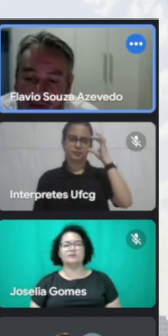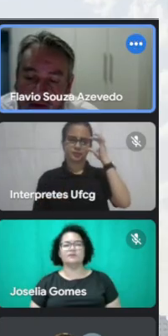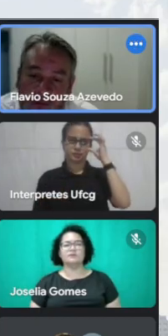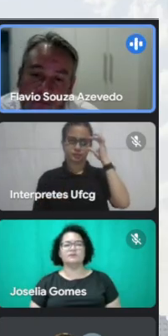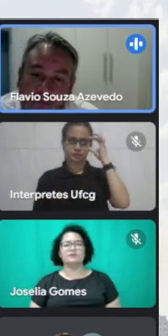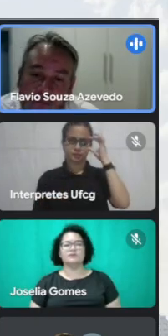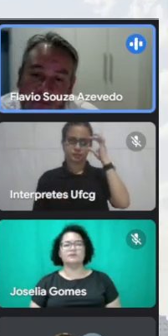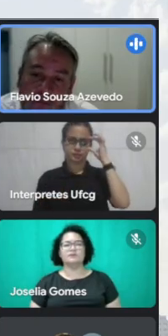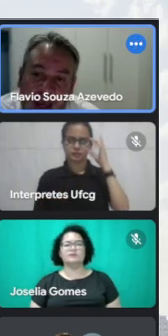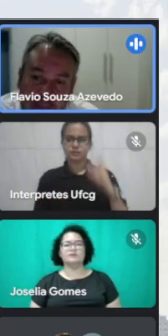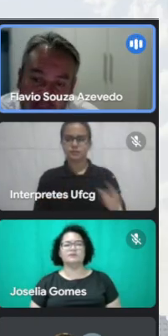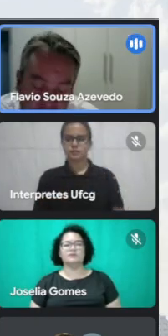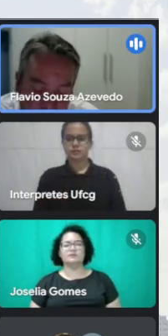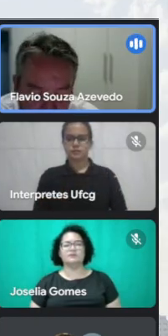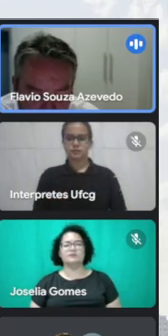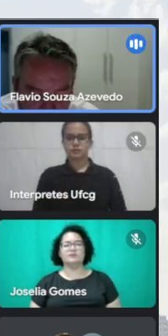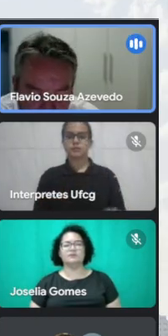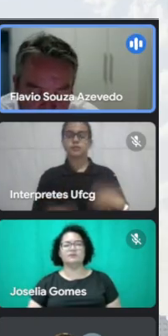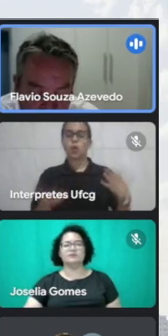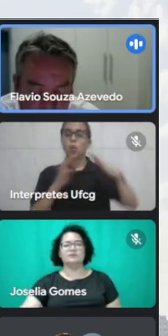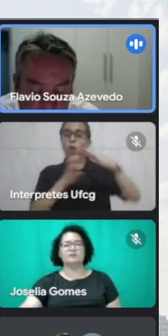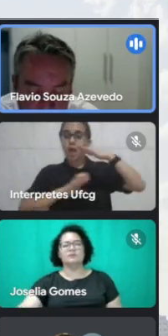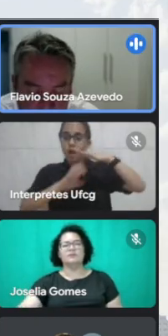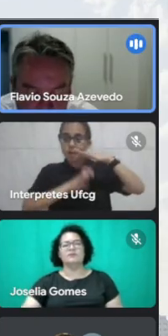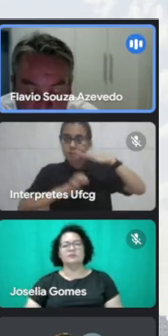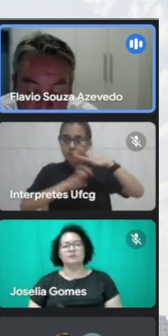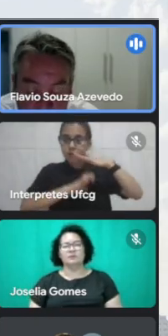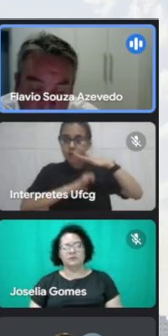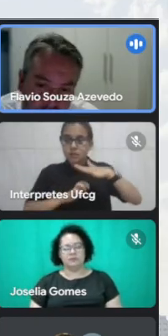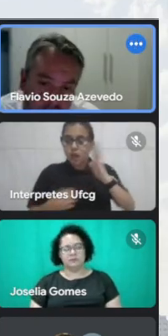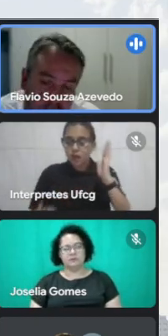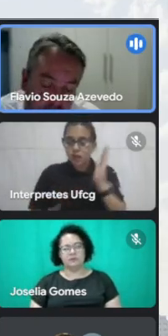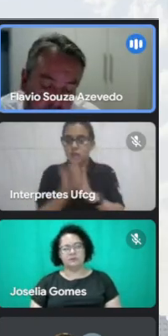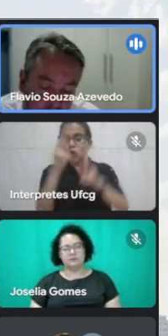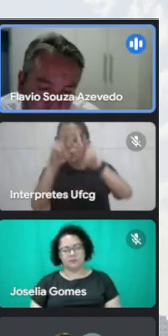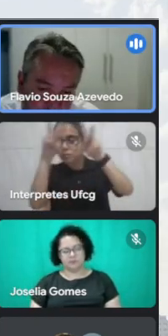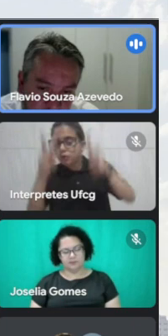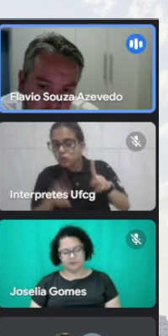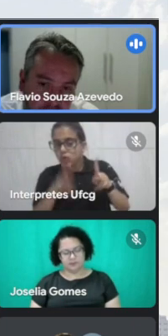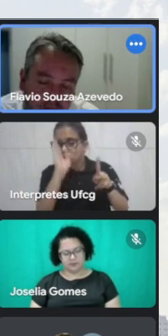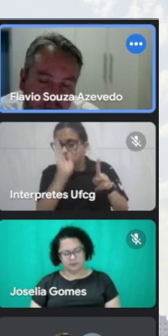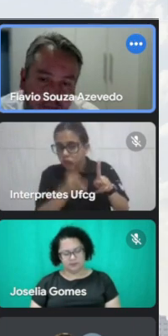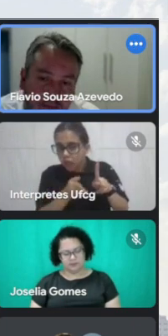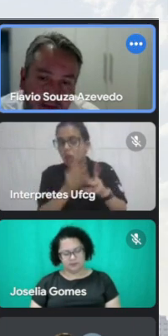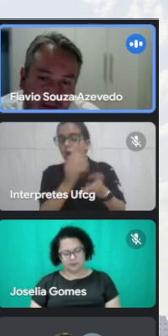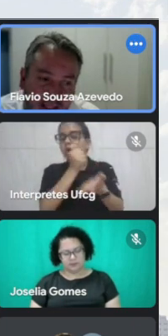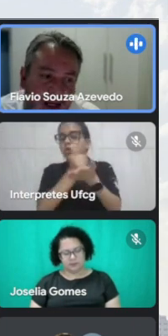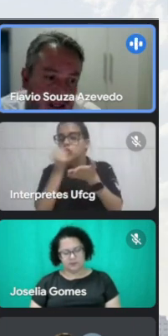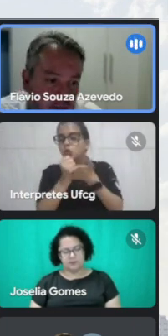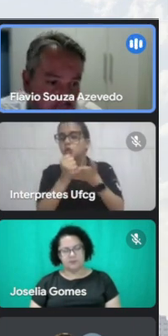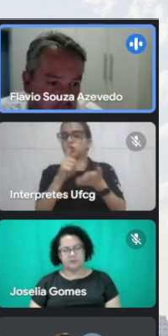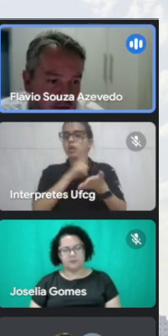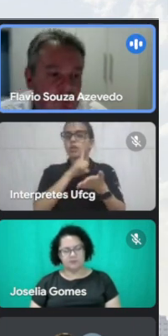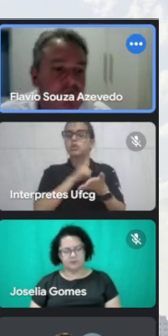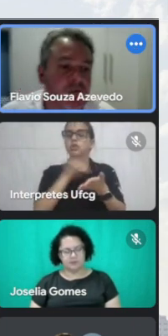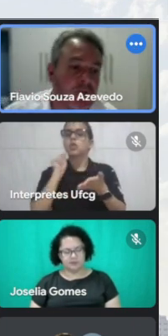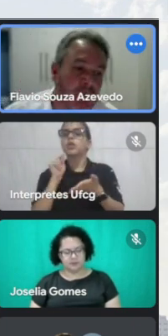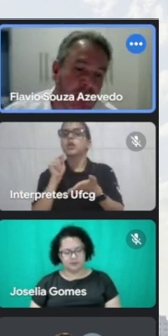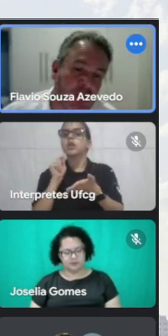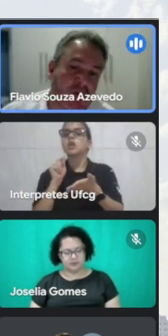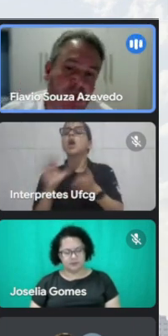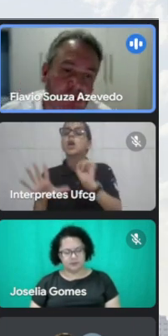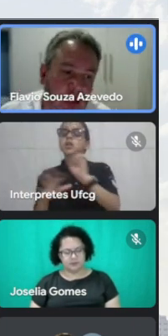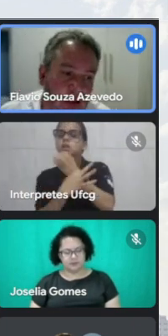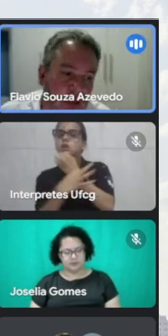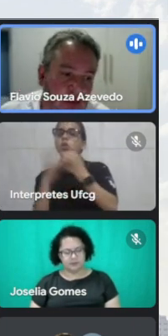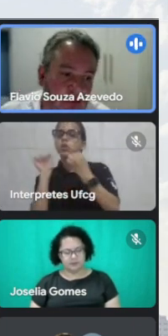357/2002. Então, a empresa, quando ela implanta o projeto da Feito Restaura, né, no contrato, né, tem a garantia